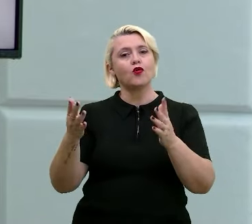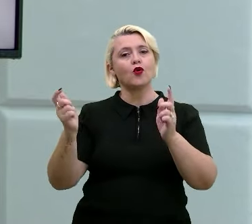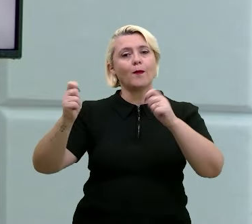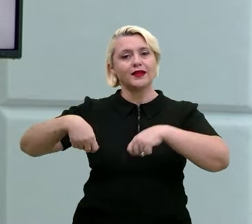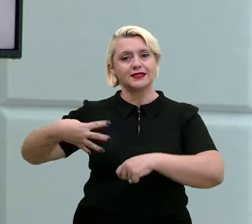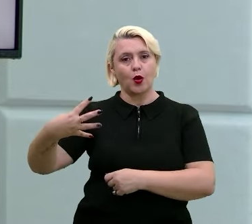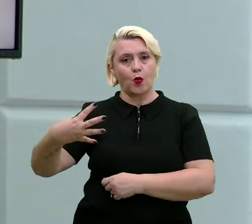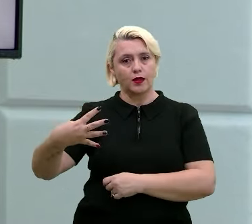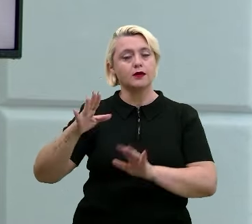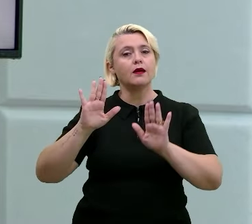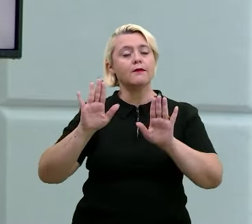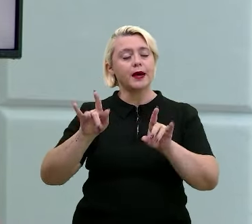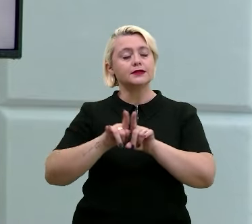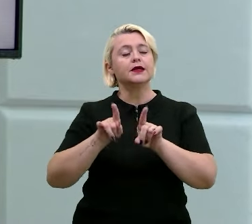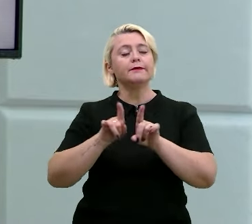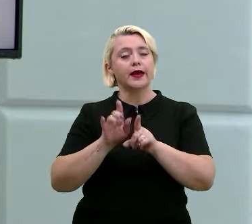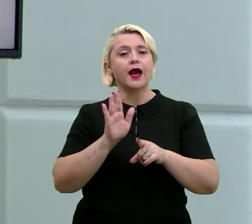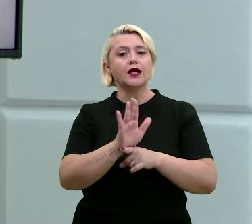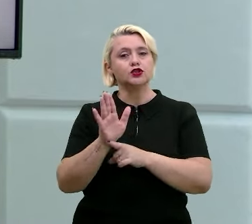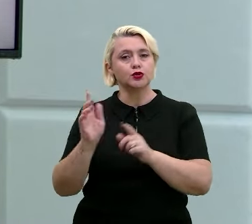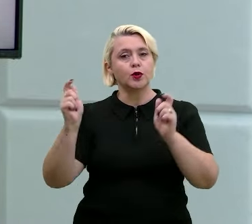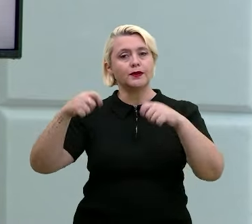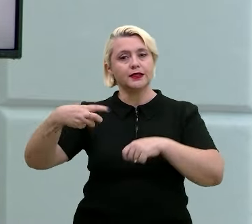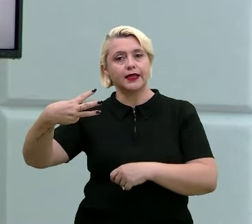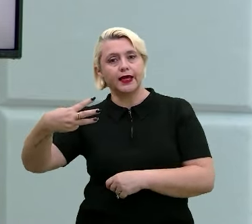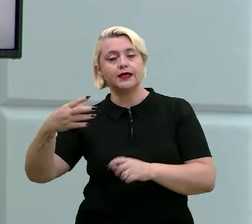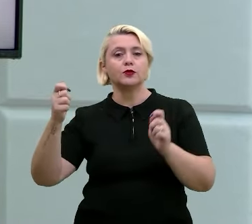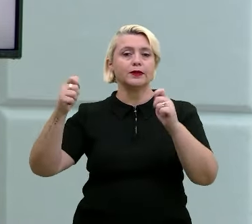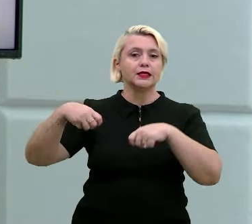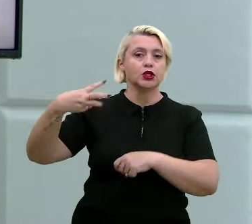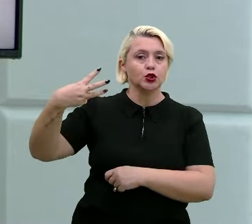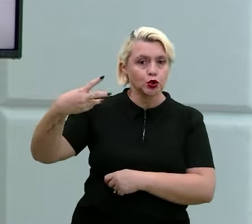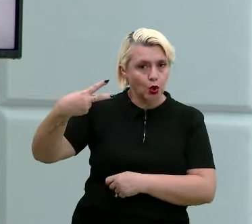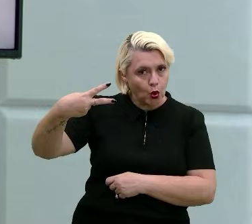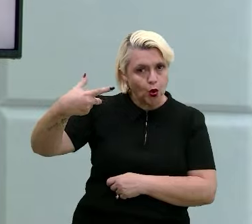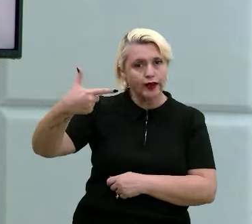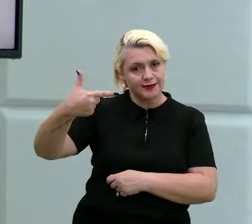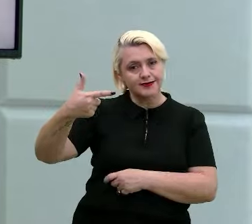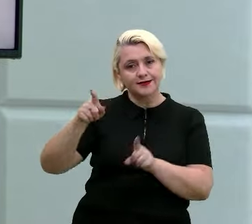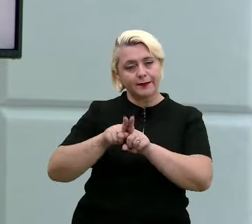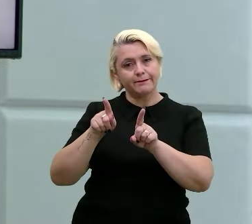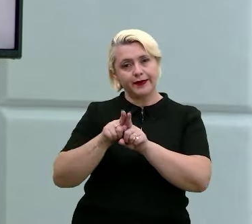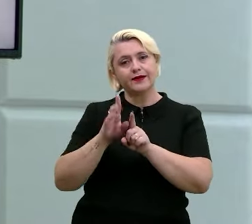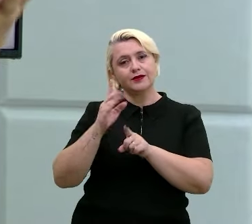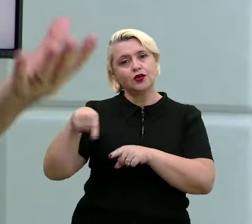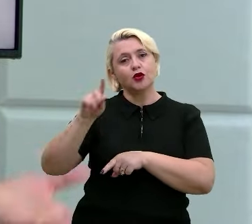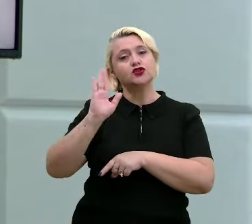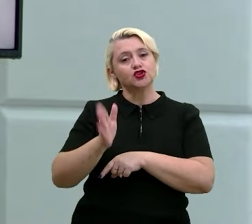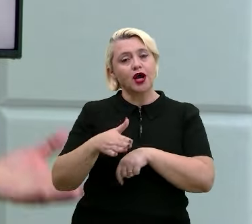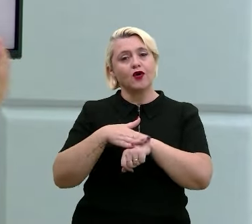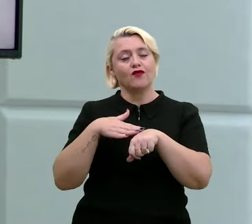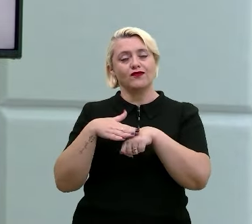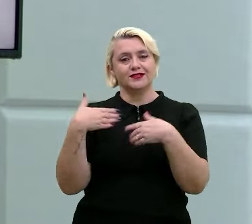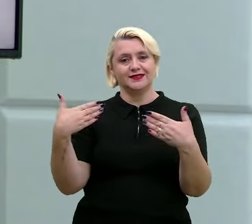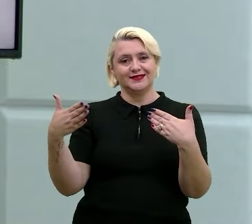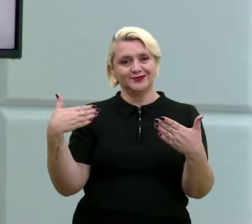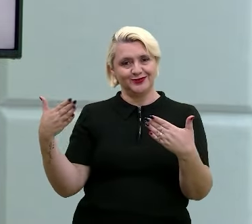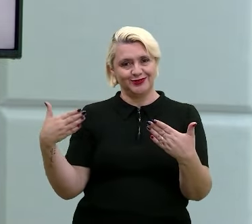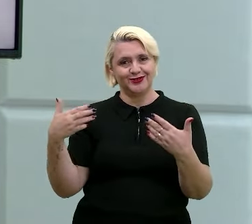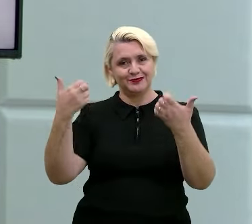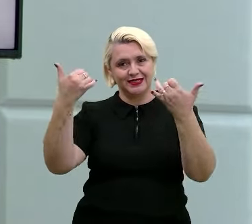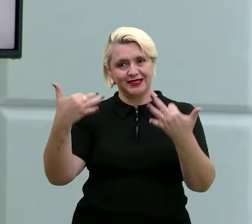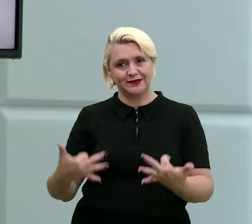faz bem também para as outras. Competência 3, competência 2. Então... É como a gente já conversou,